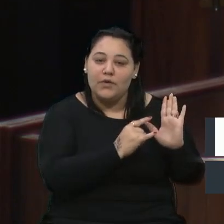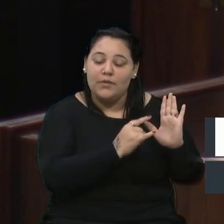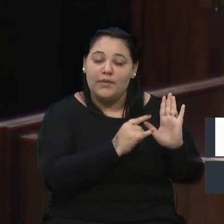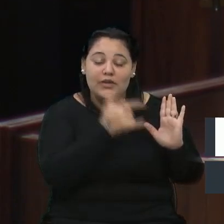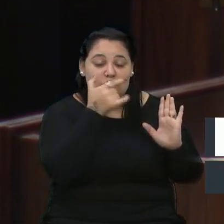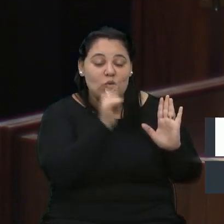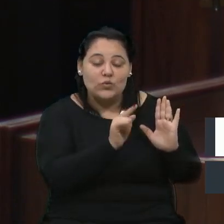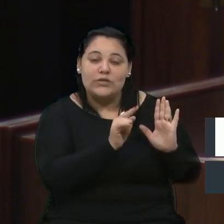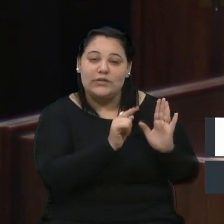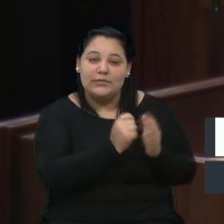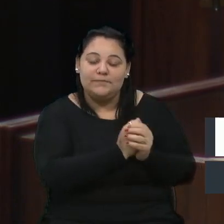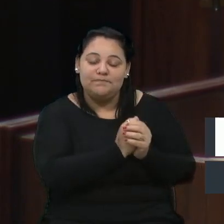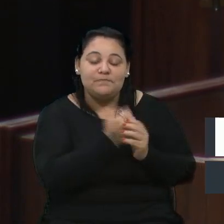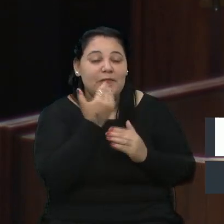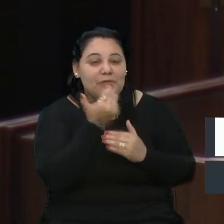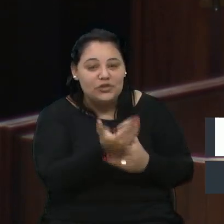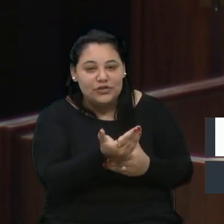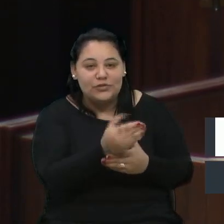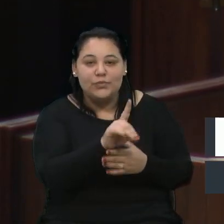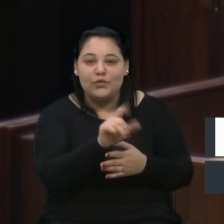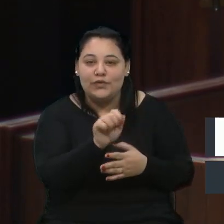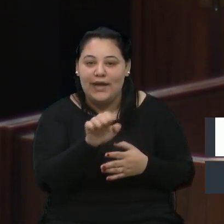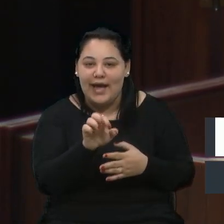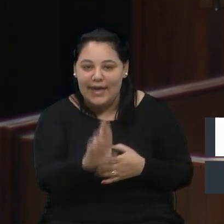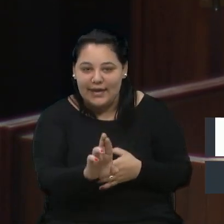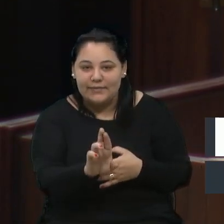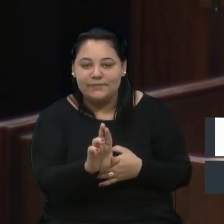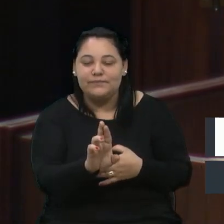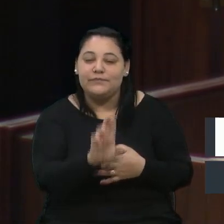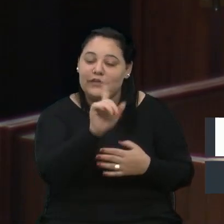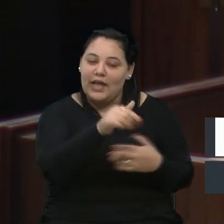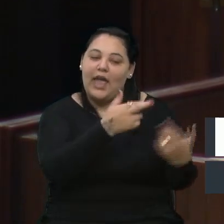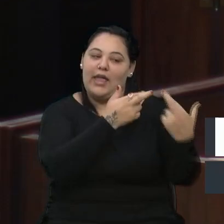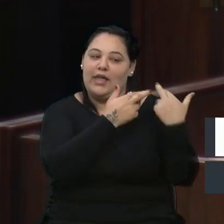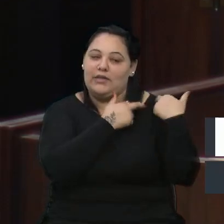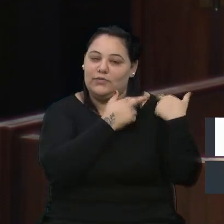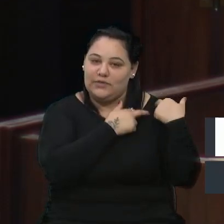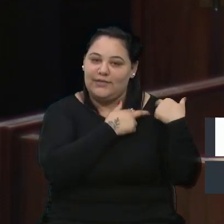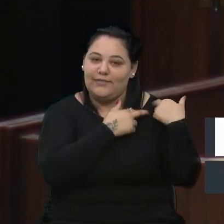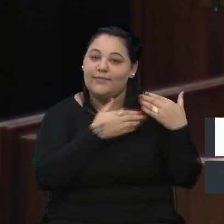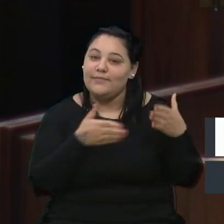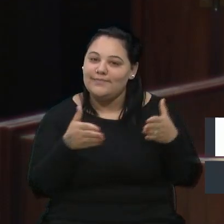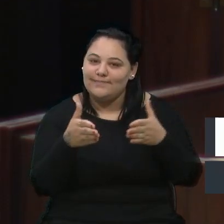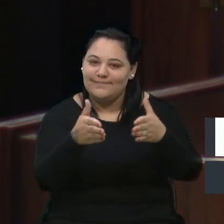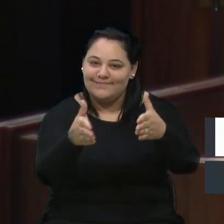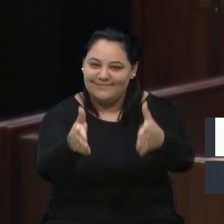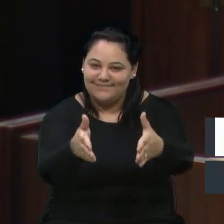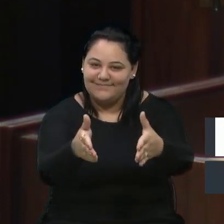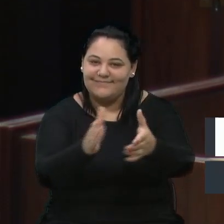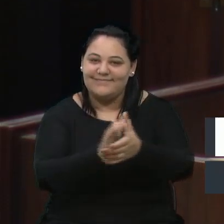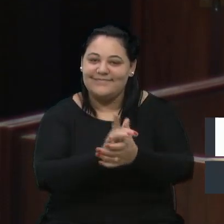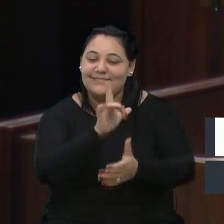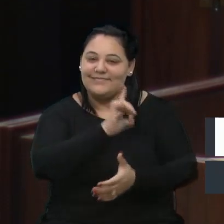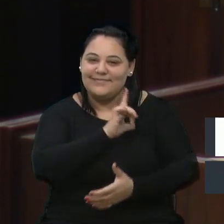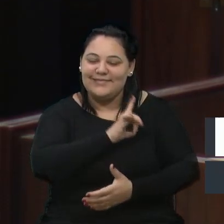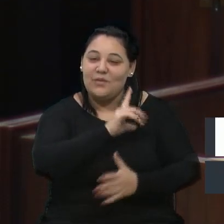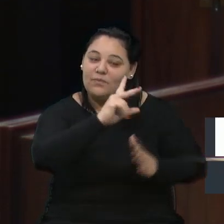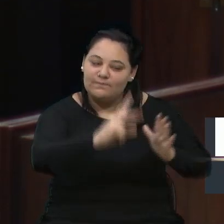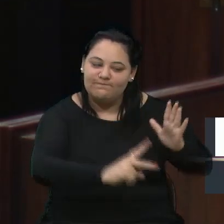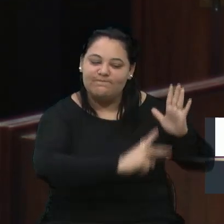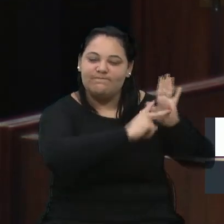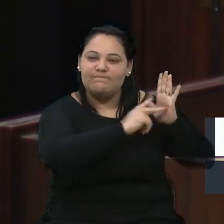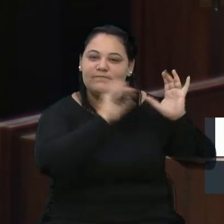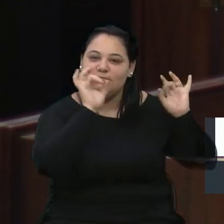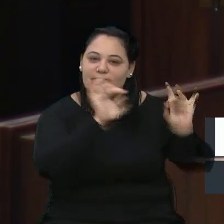estar pedindo esses órgãos oficiais que são responsáveis pela Rota do Sol, que dê uma atenção